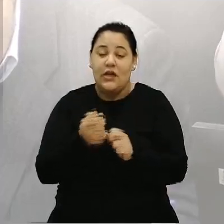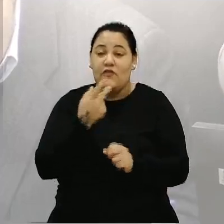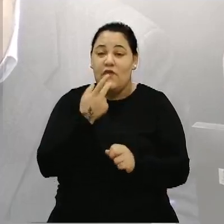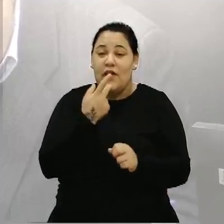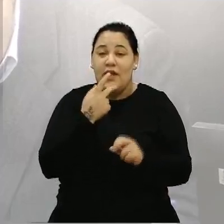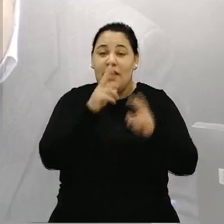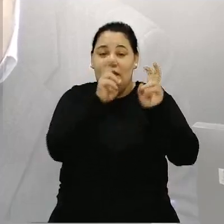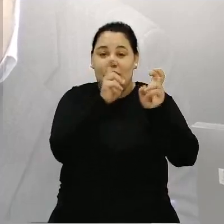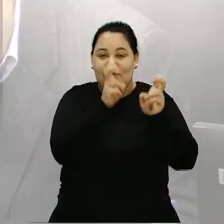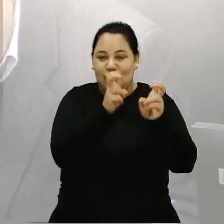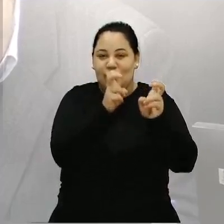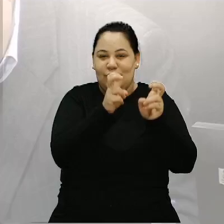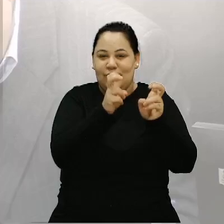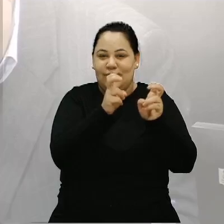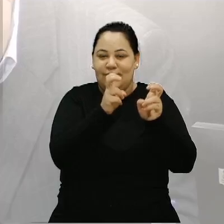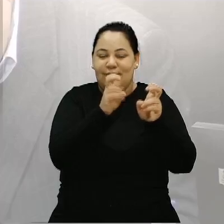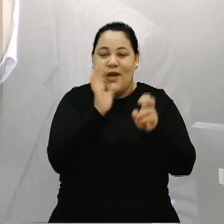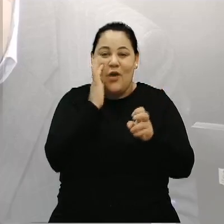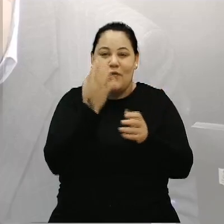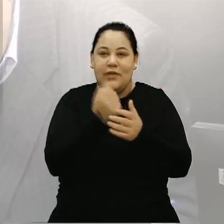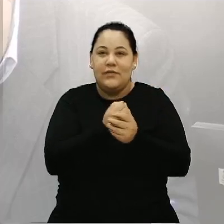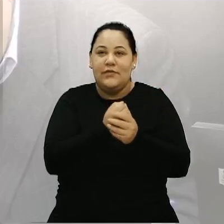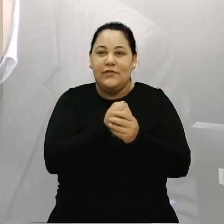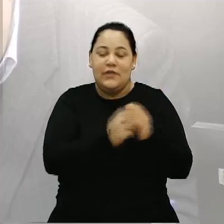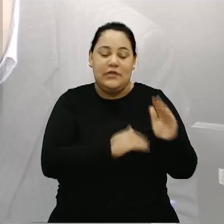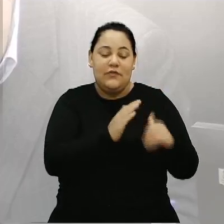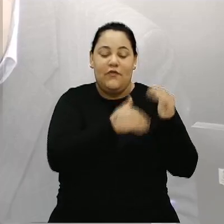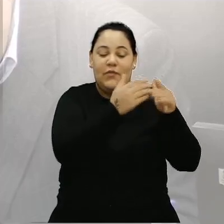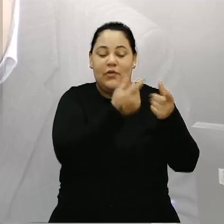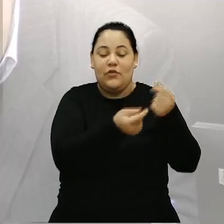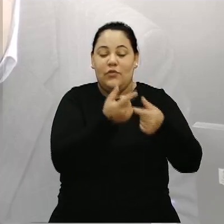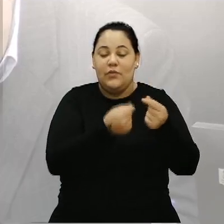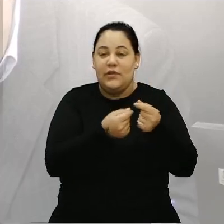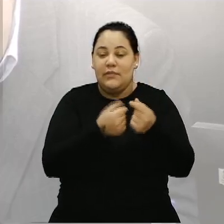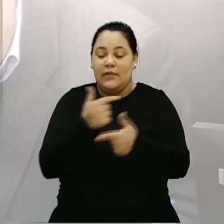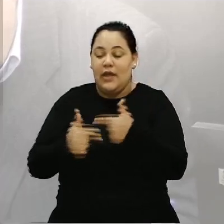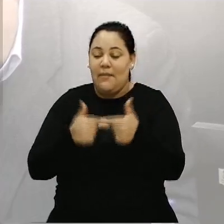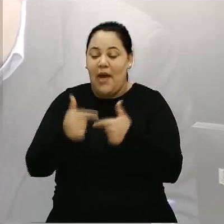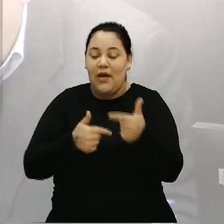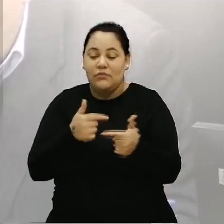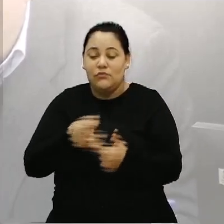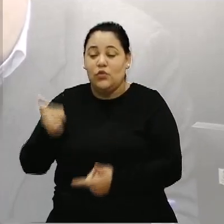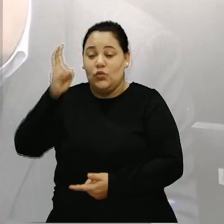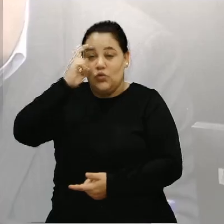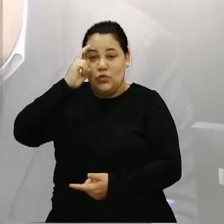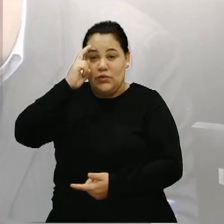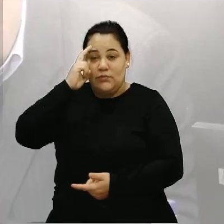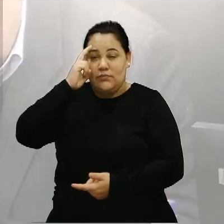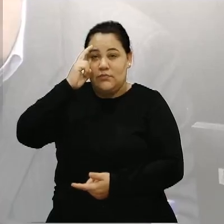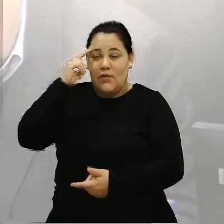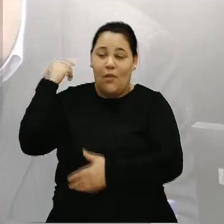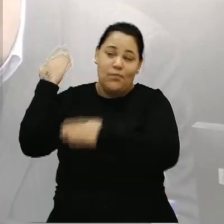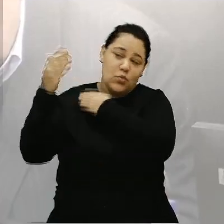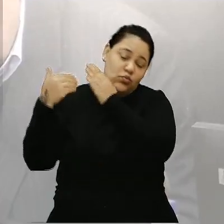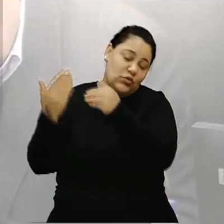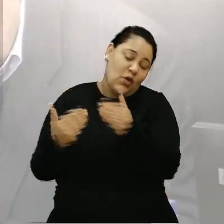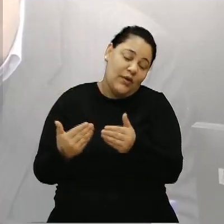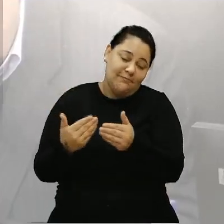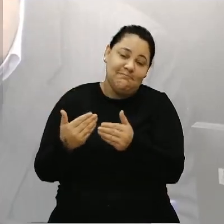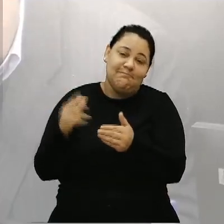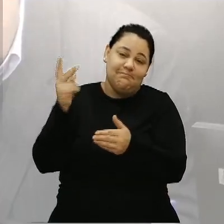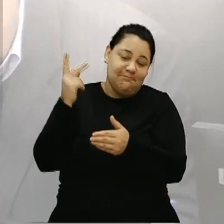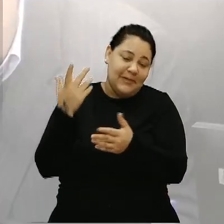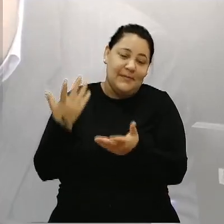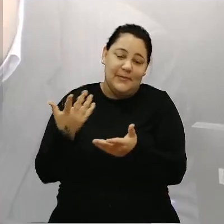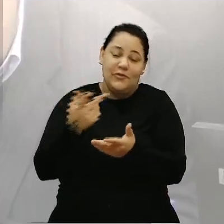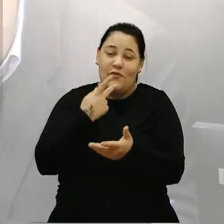que estão envolvidos. A gente fala em desenvolvimento econômico, a gente fala em emprego, a gente fala em cultura, a gente fala em história, a gente fala em